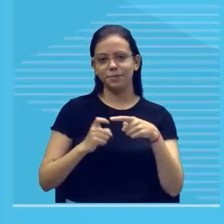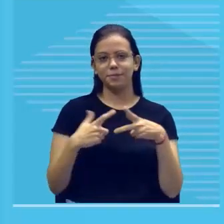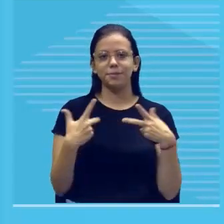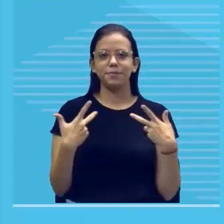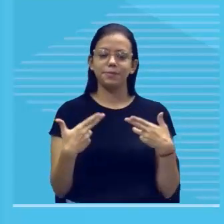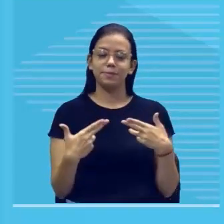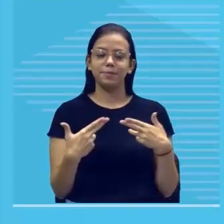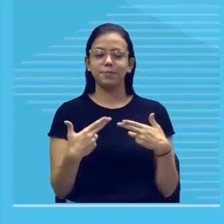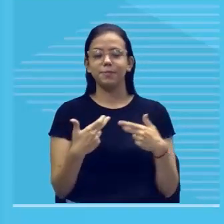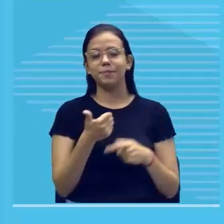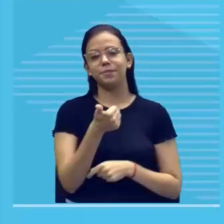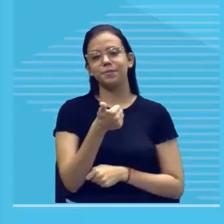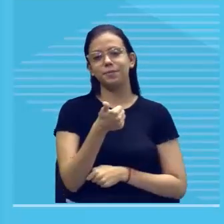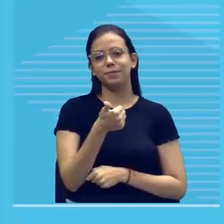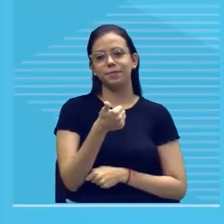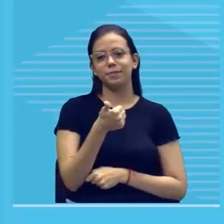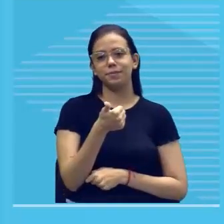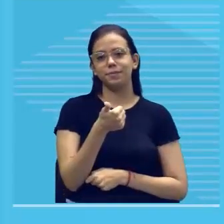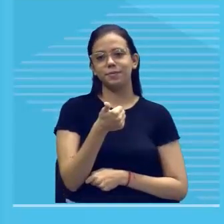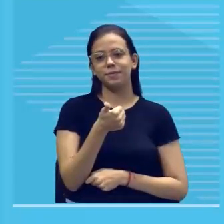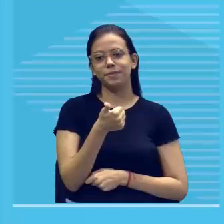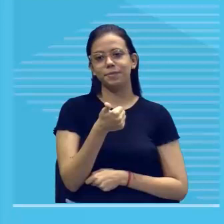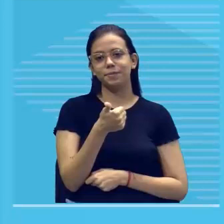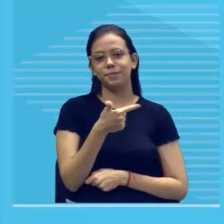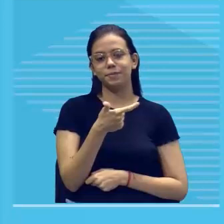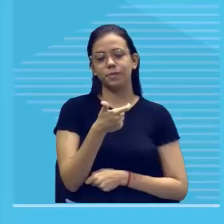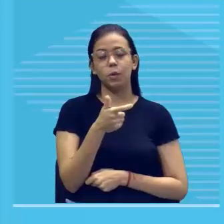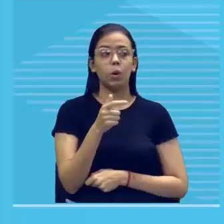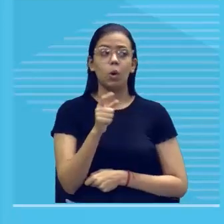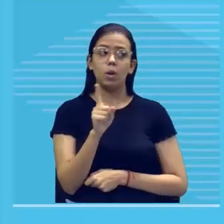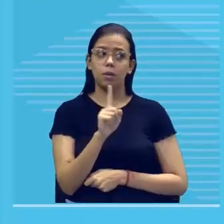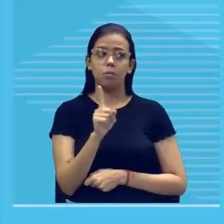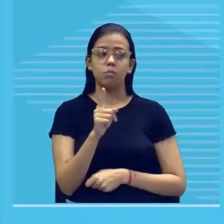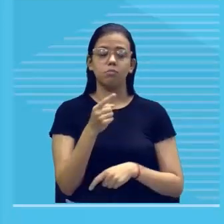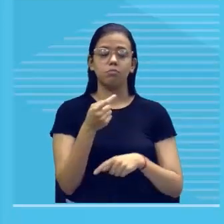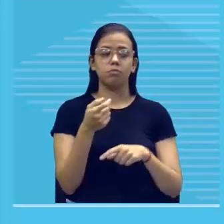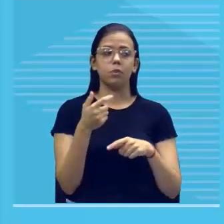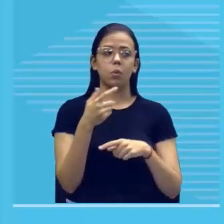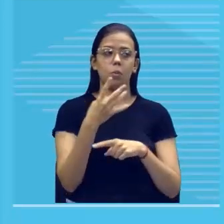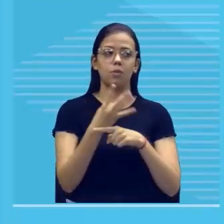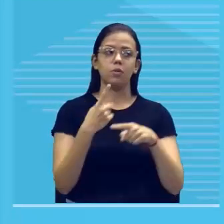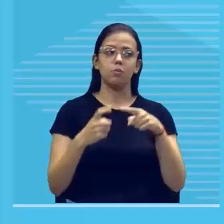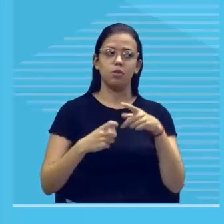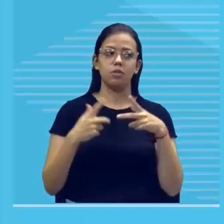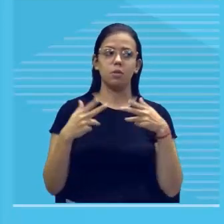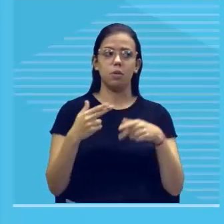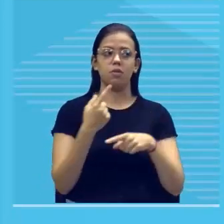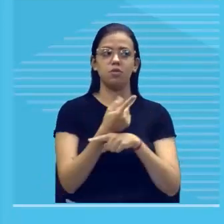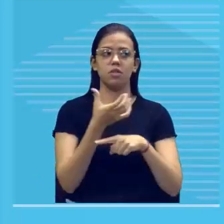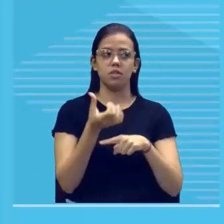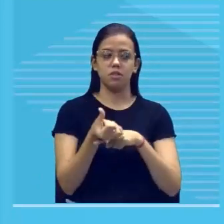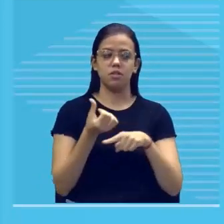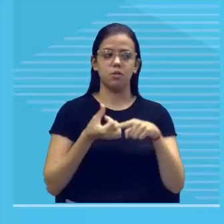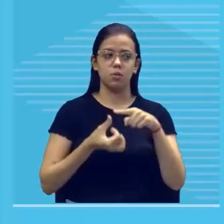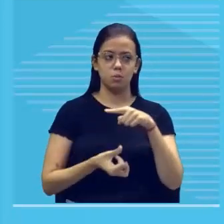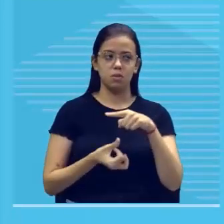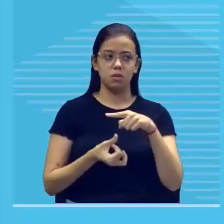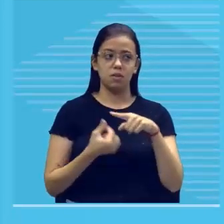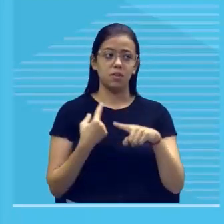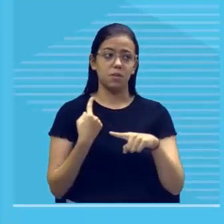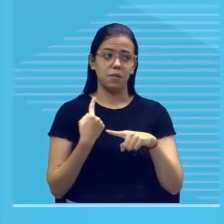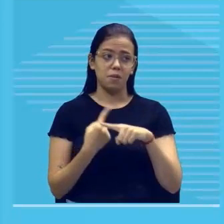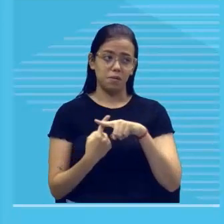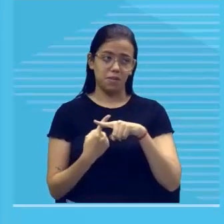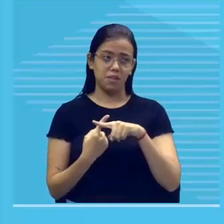a 12 ou 16 sobre seis vezes